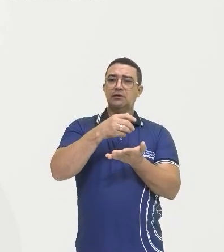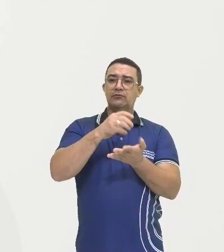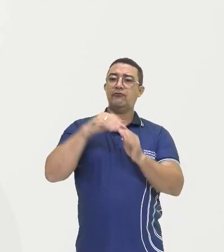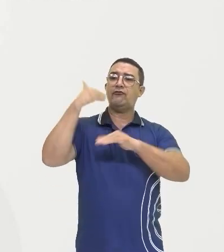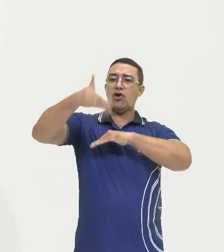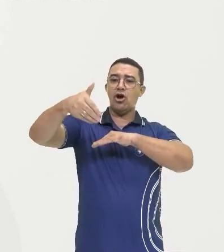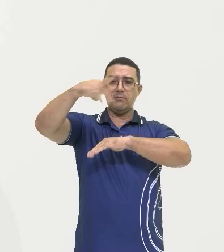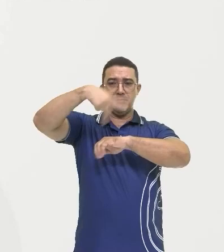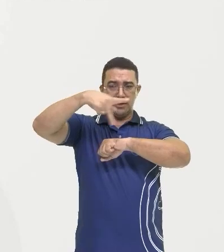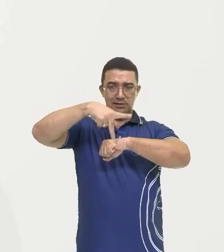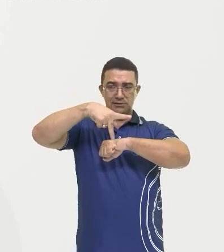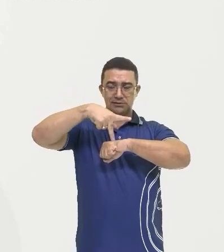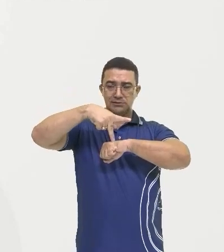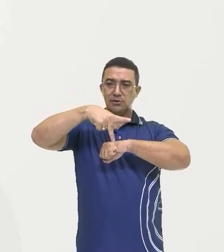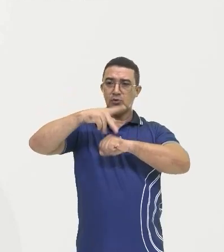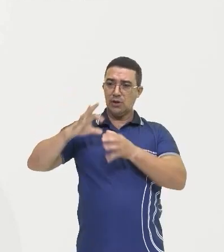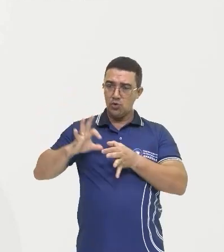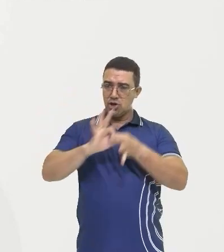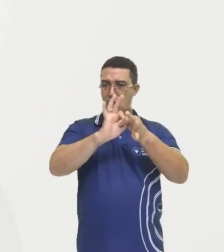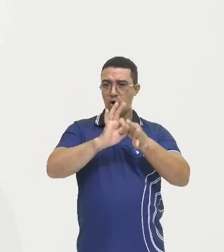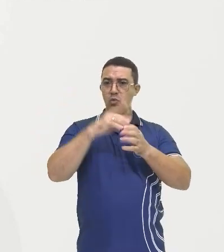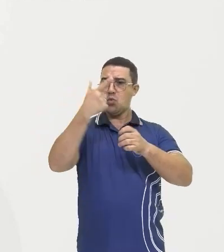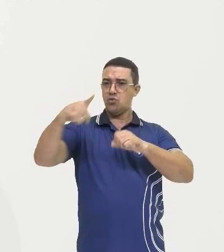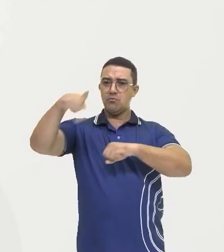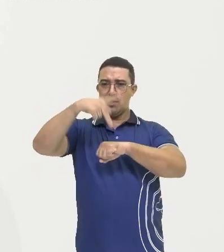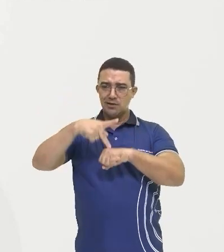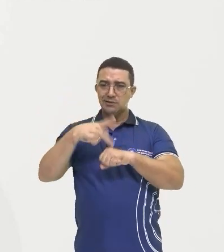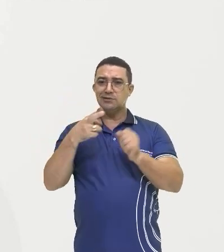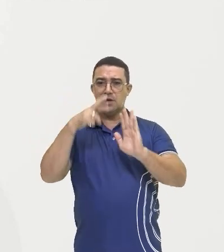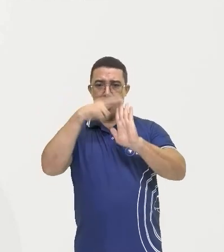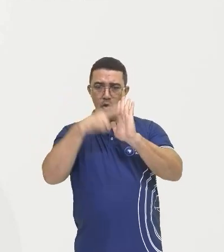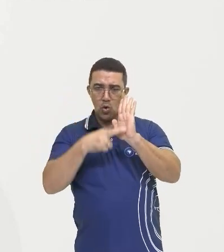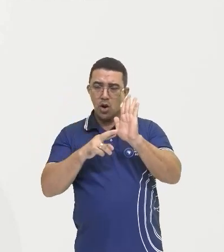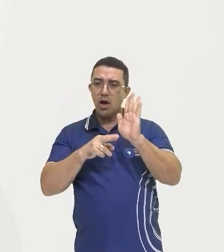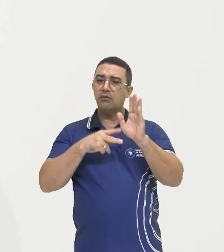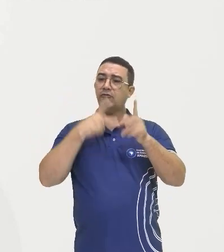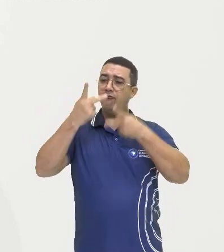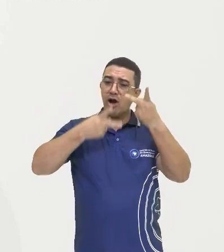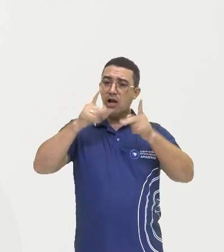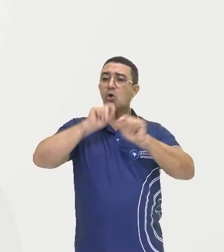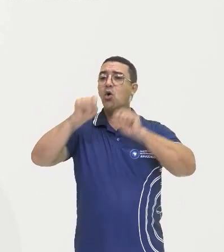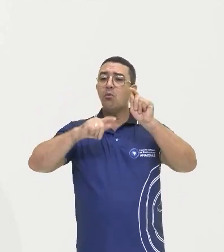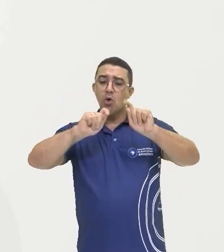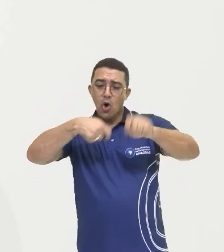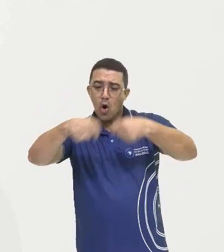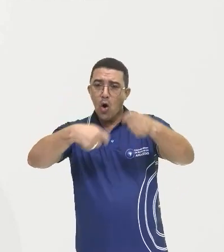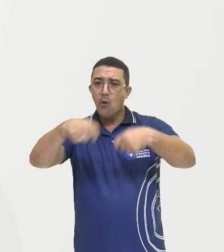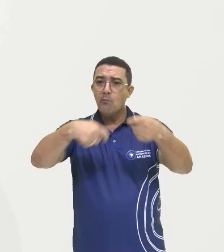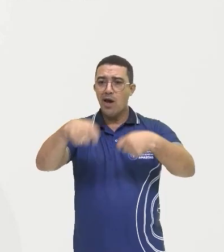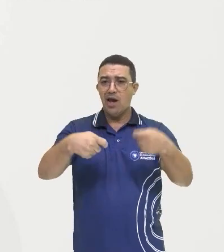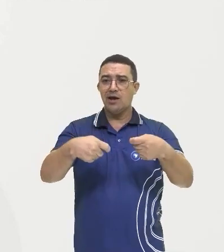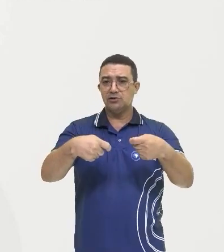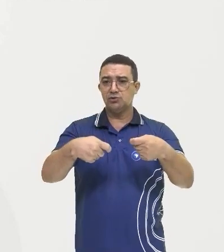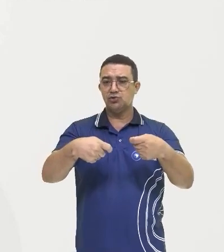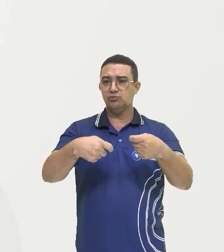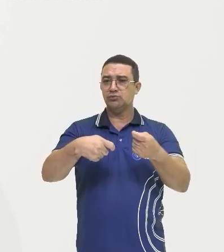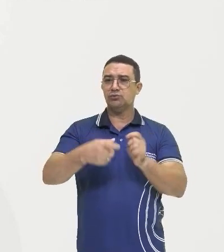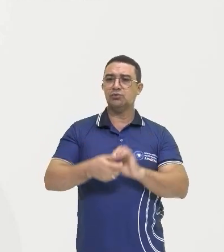que trata da questão, que regula e define como é que vai ser esse comércio